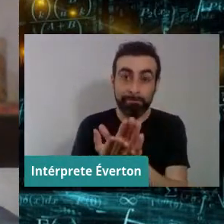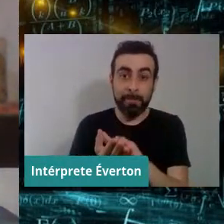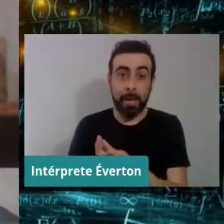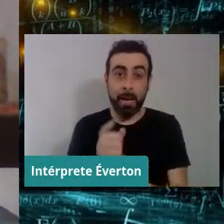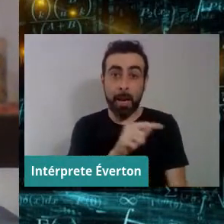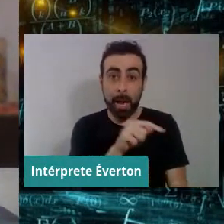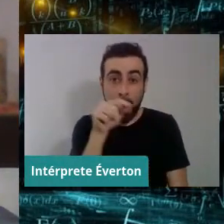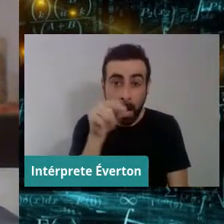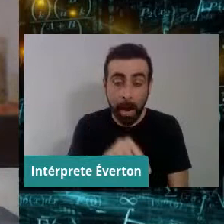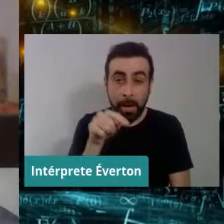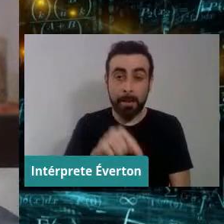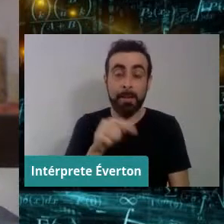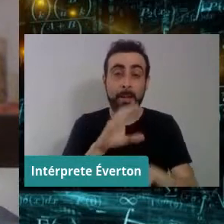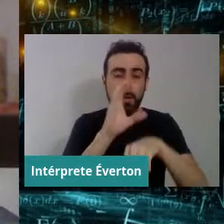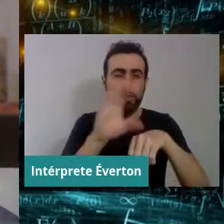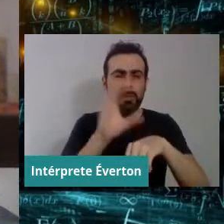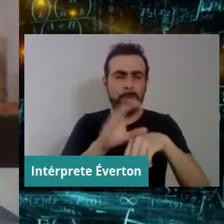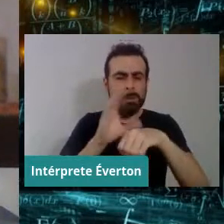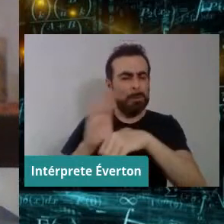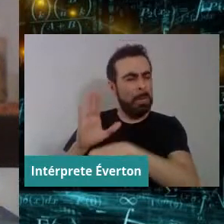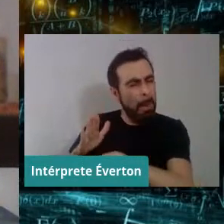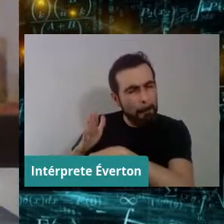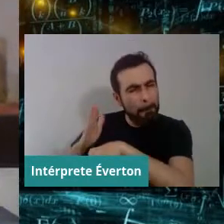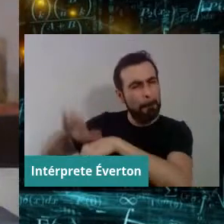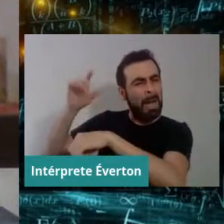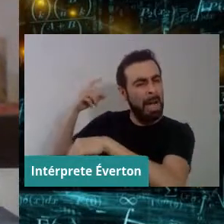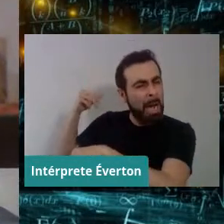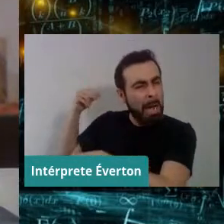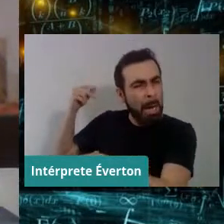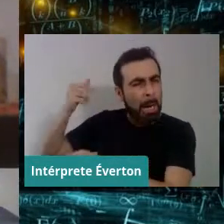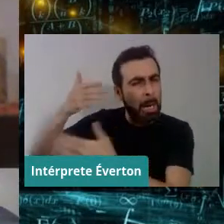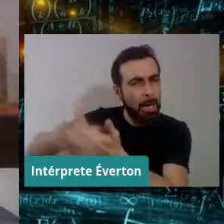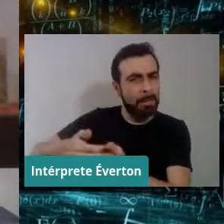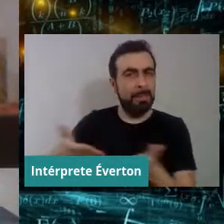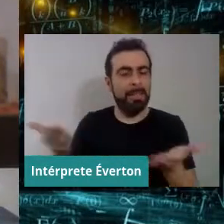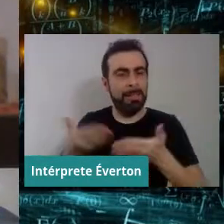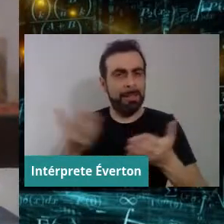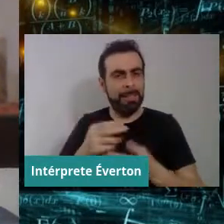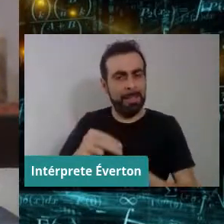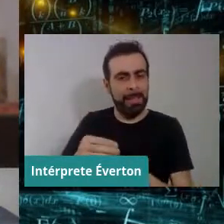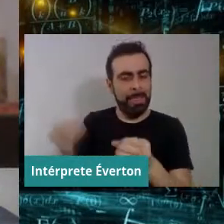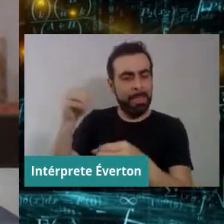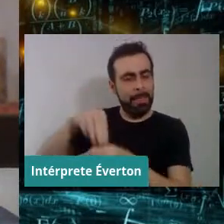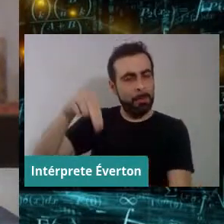mais antigos da Universidade Estadual do Norte do Paraná.